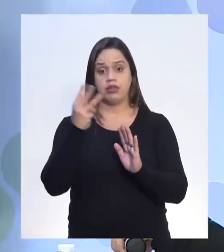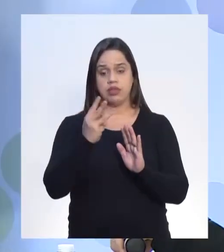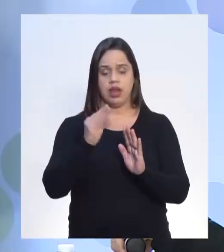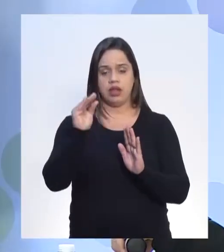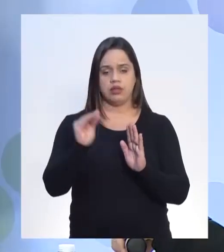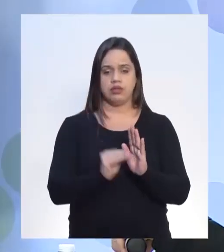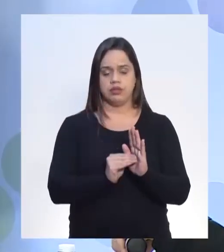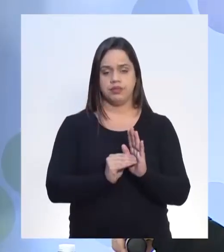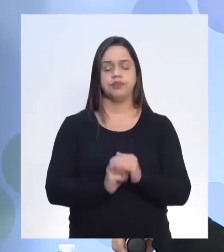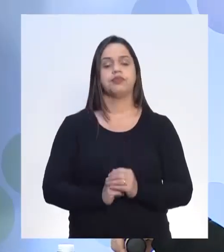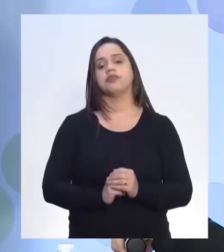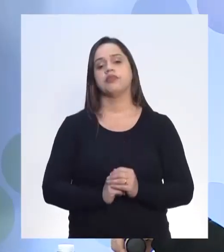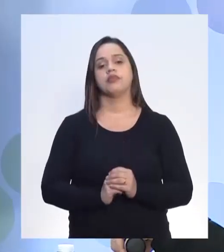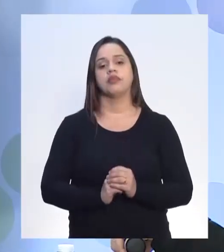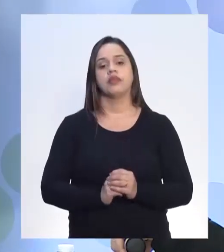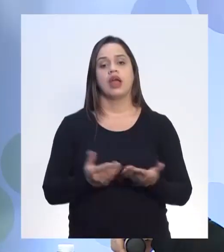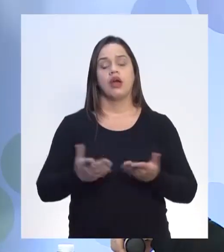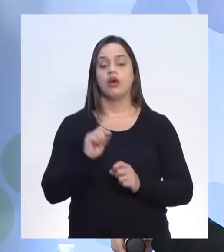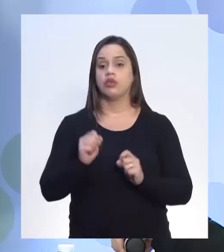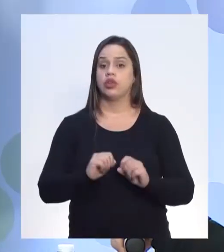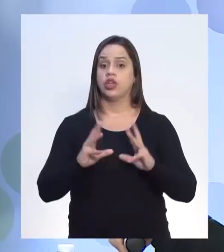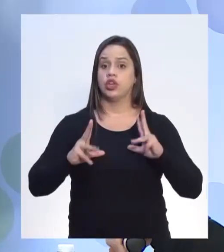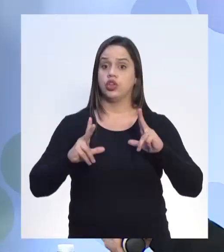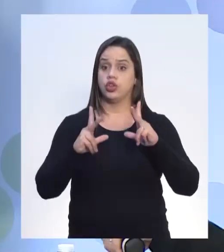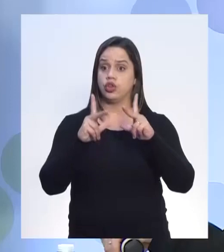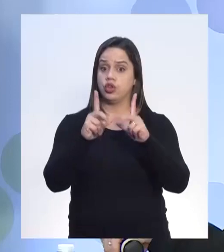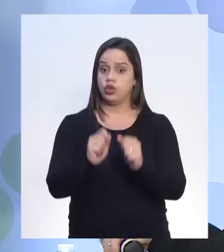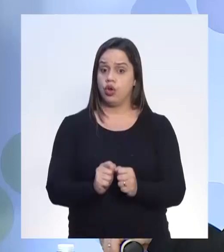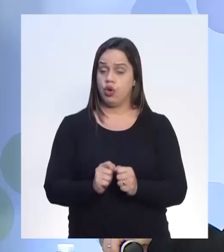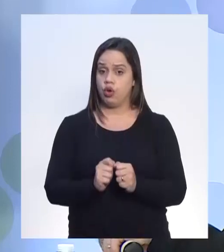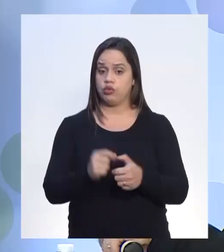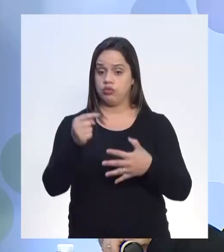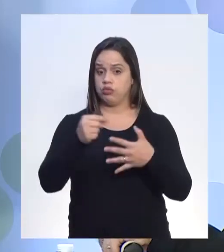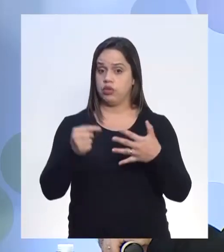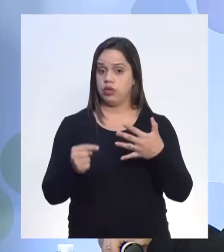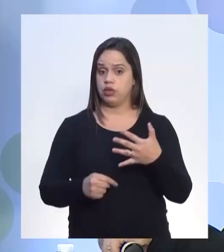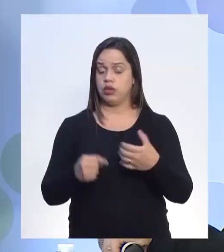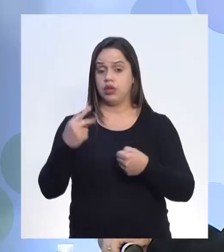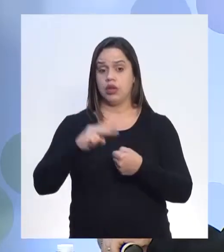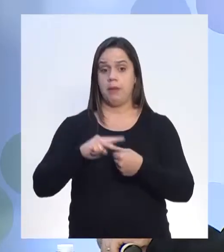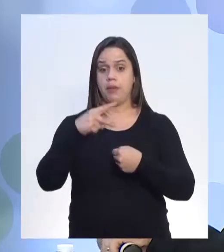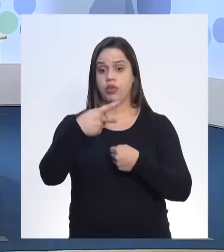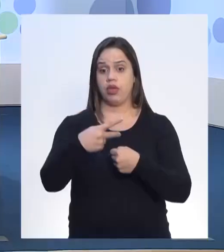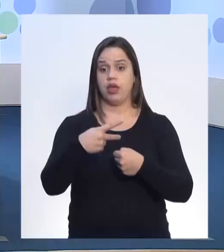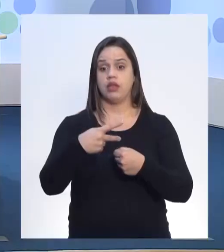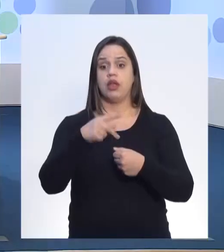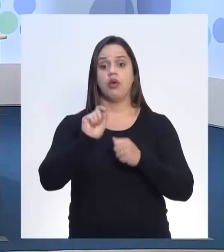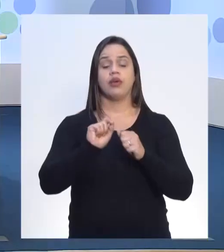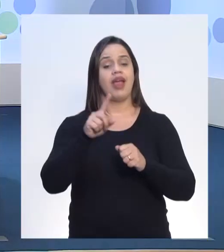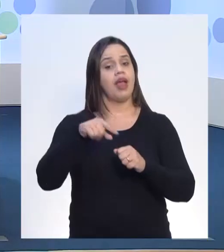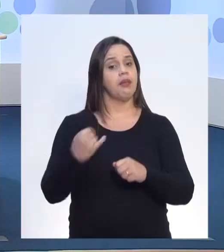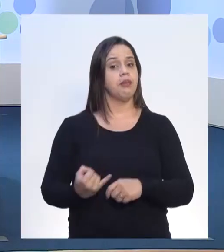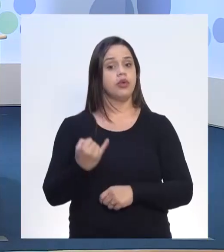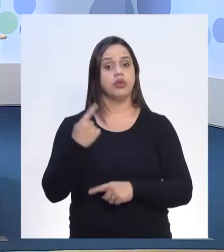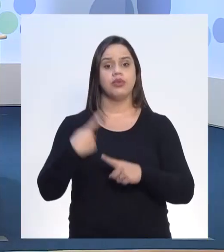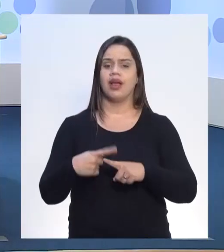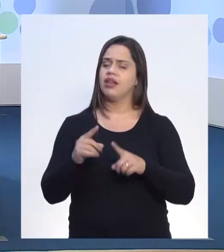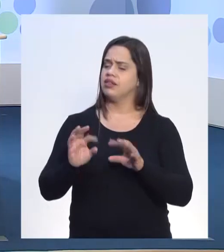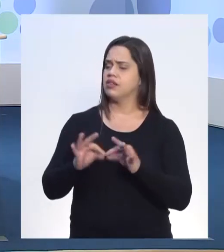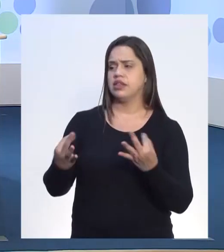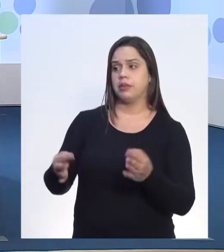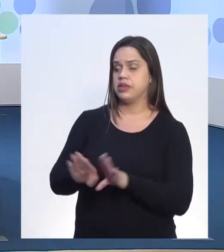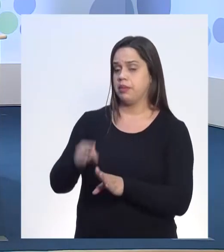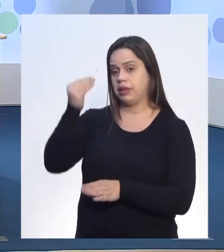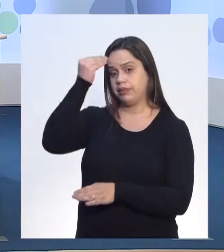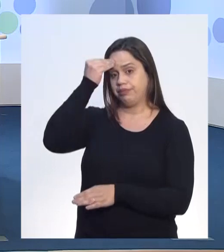subtração desses expoentes. Essas propriedades aí das potências, elas são muito importantes. E são simples de serem